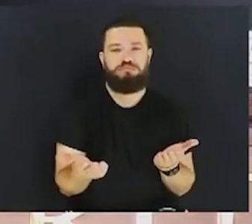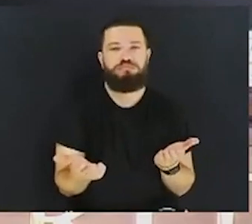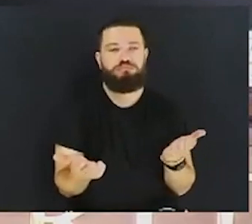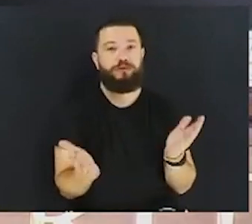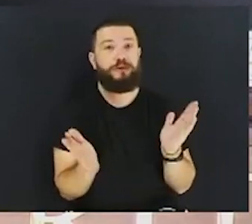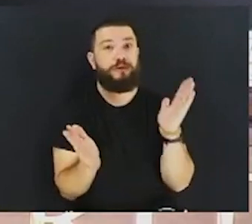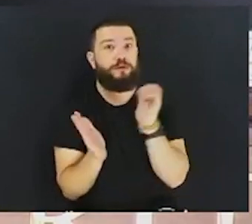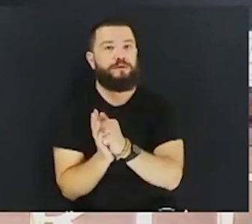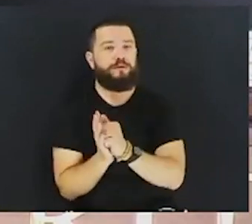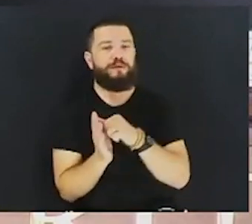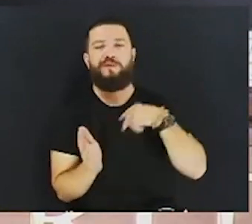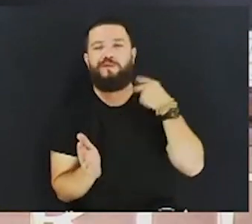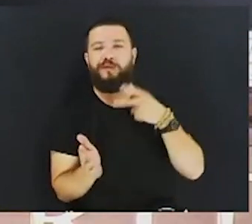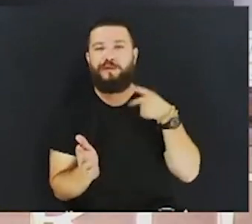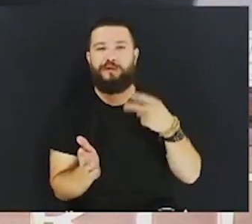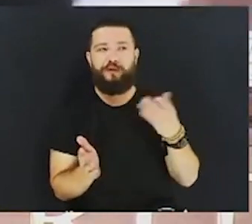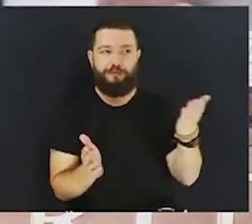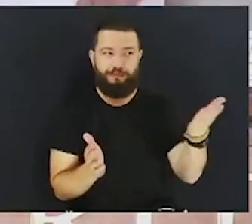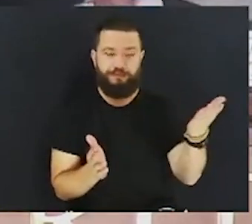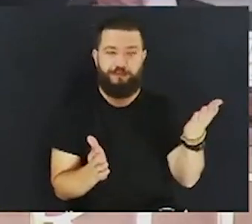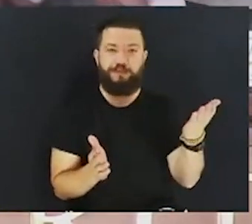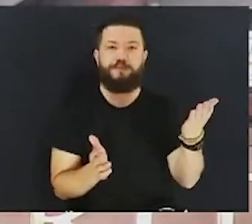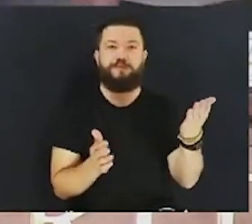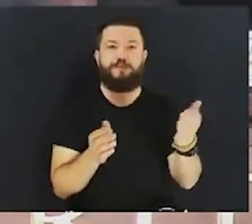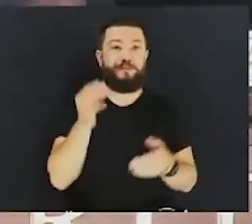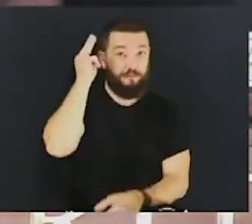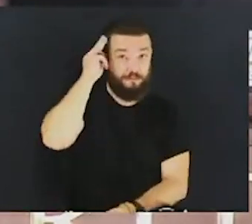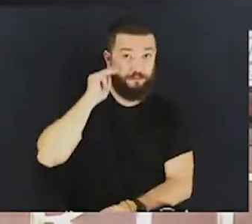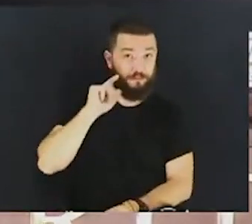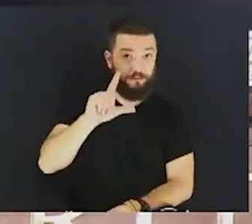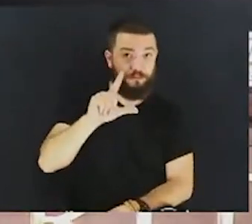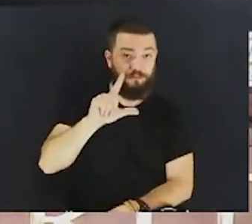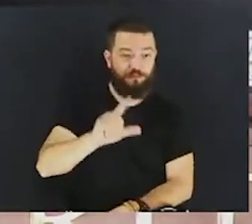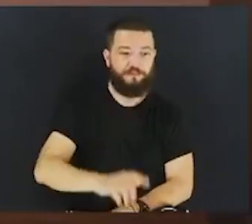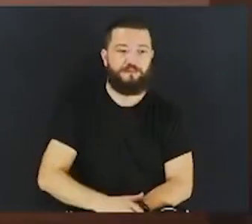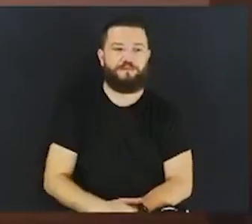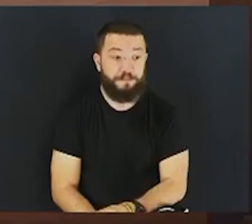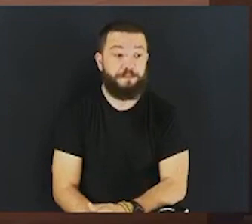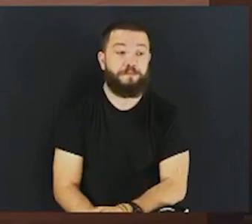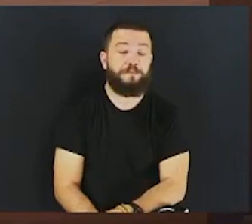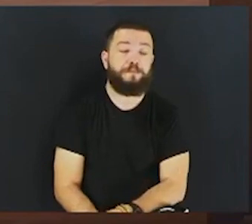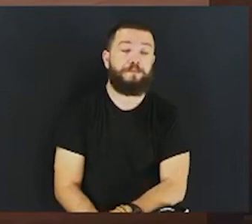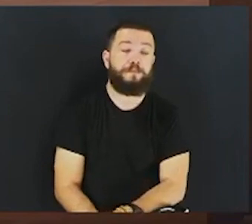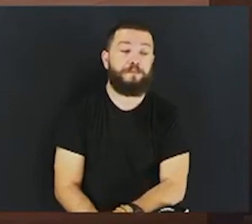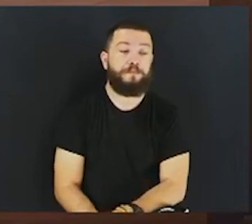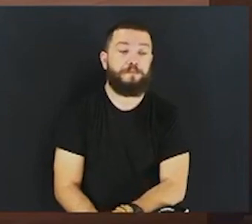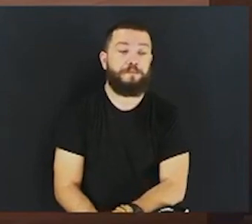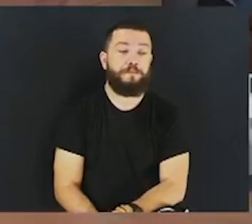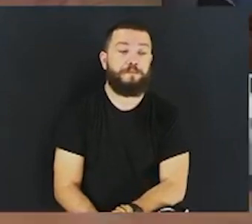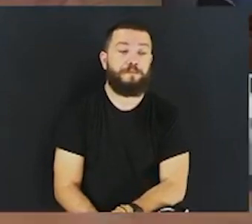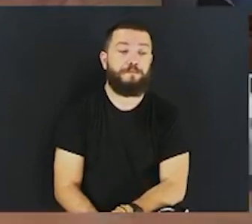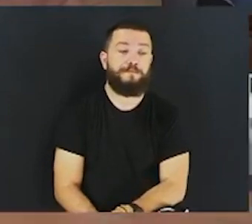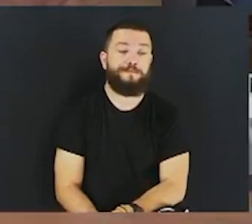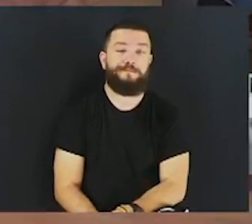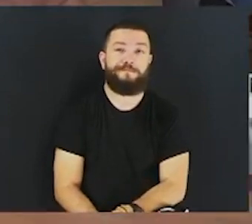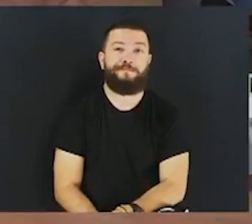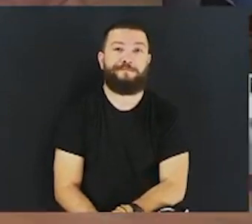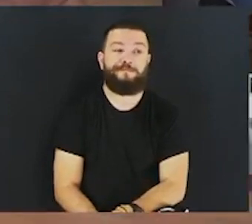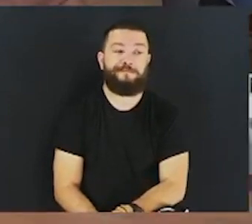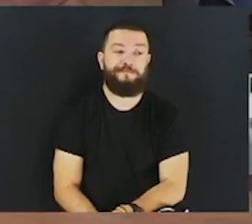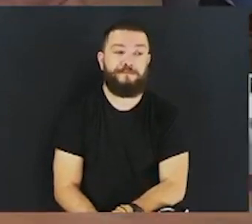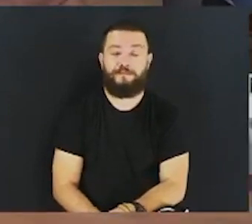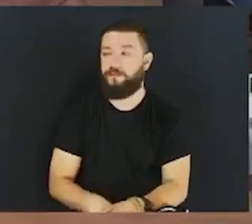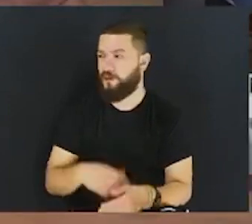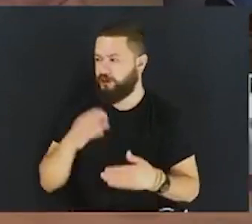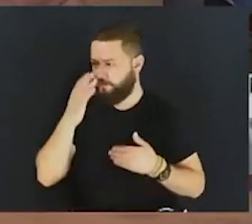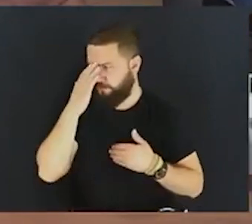Primeira vereadora inscrita, vereadora Maria Letícia, do PV, com a palavra, 5 minutos. Obrigada, senhor Mauro Inácio. Bom dia a todos